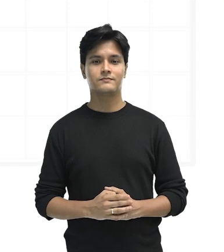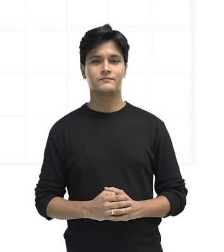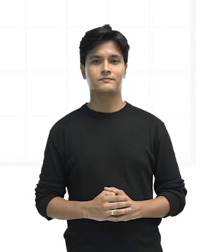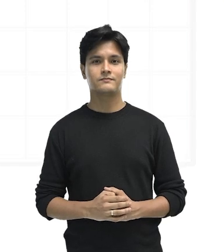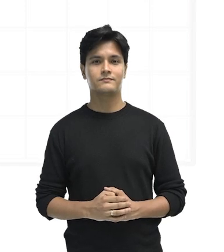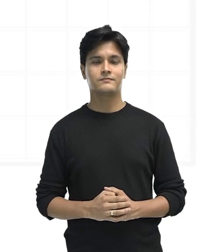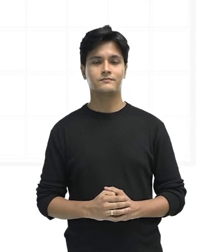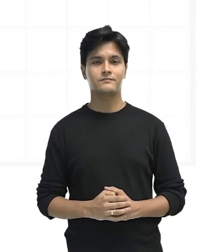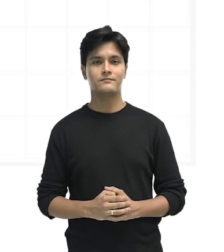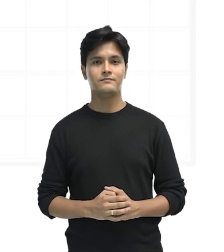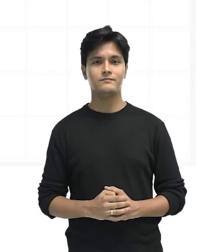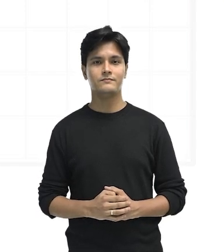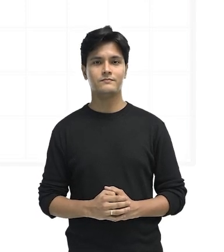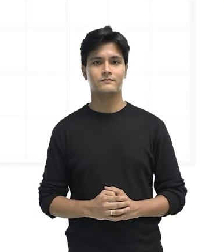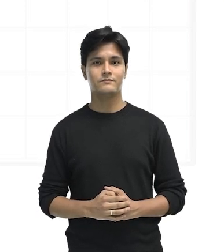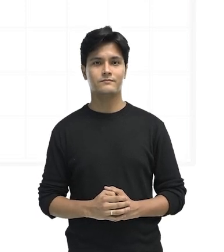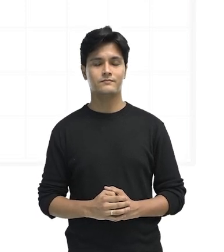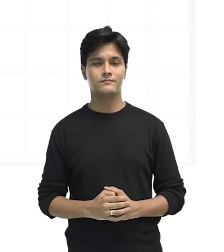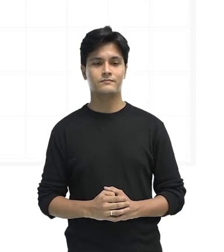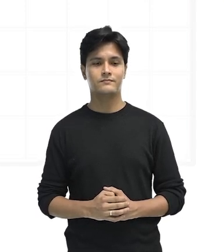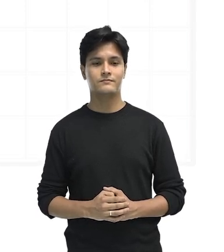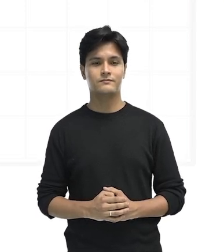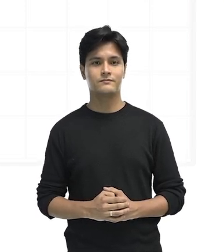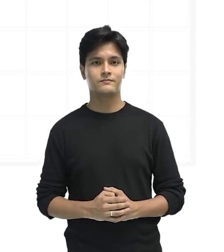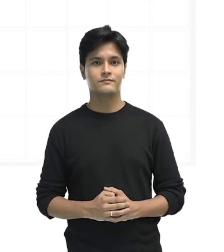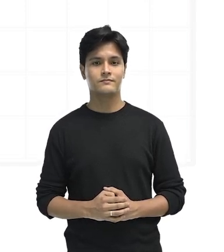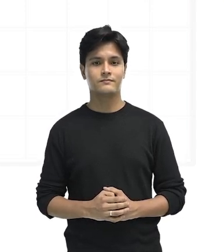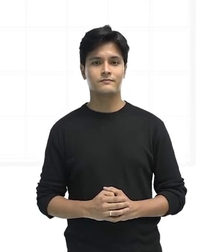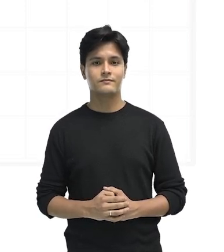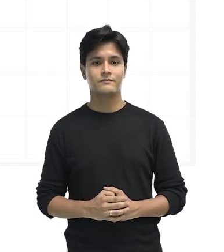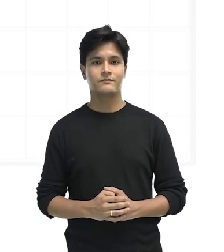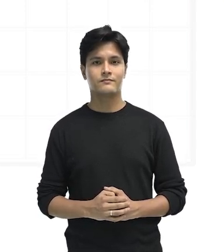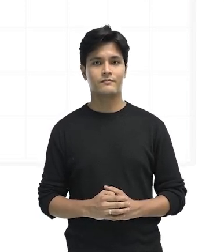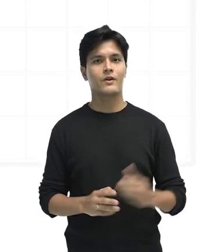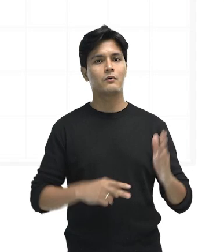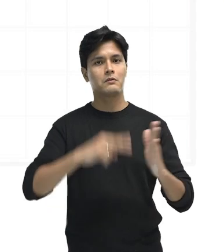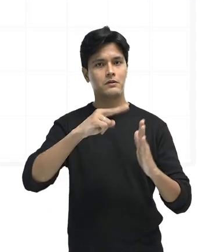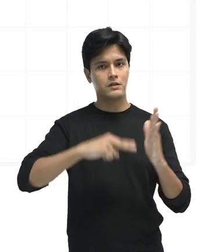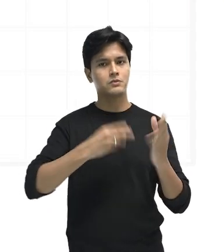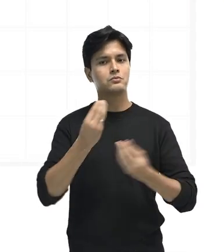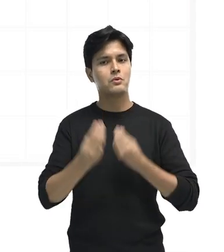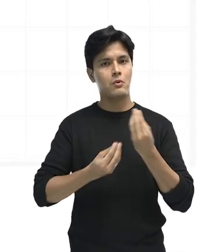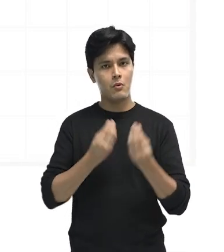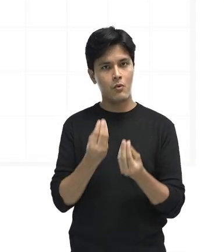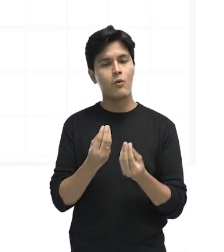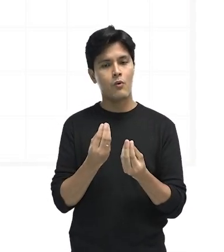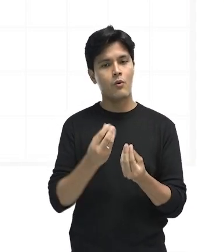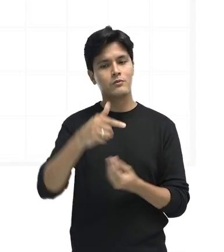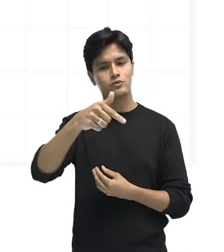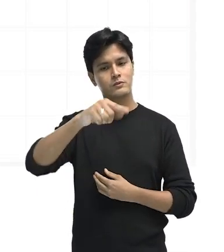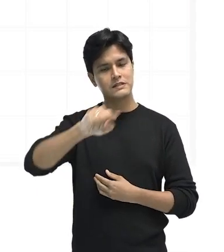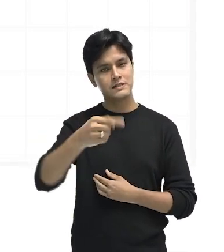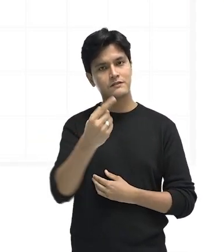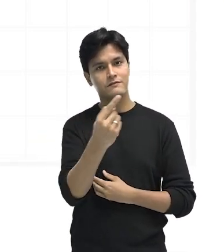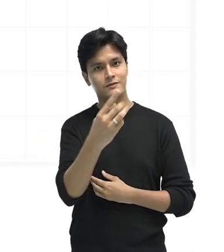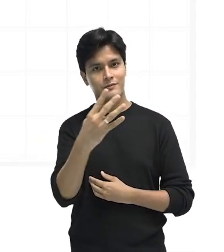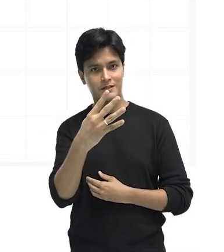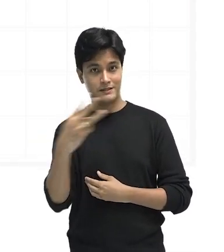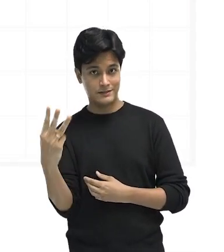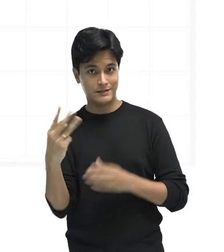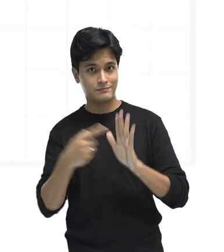143 milésimos. Tá? É dessa forma que a gente vai fazer a leitura desse número